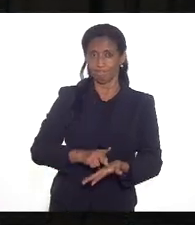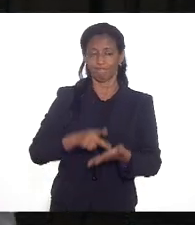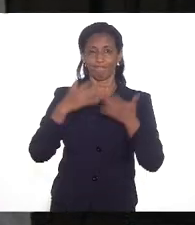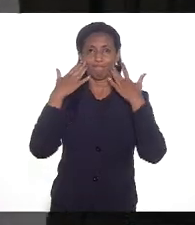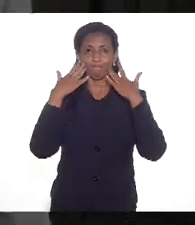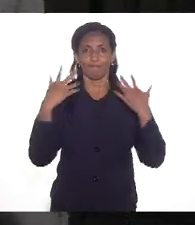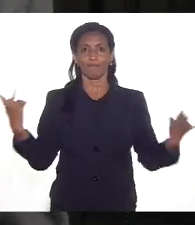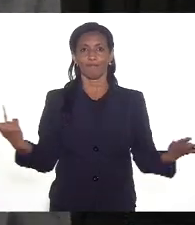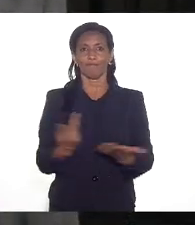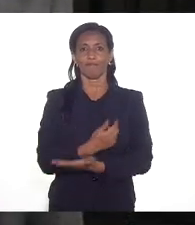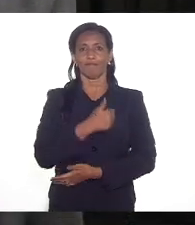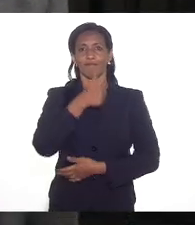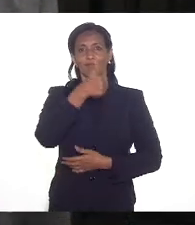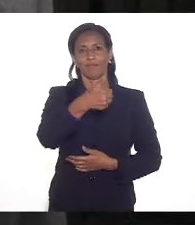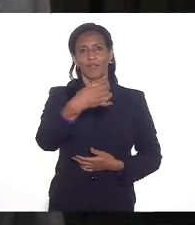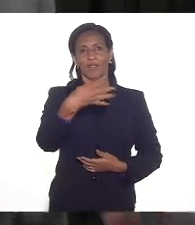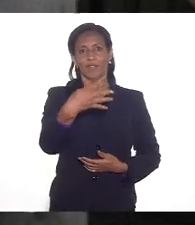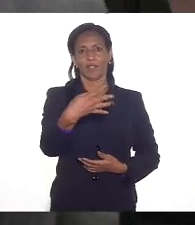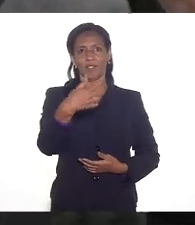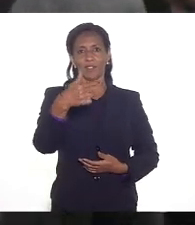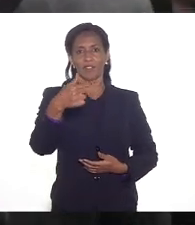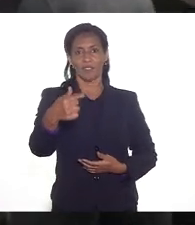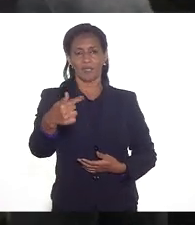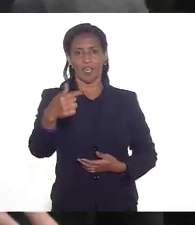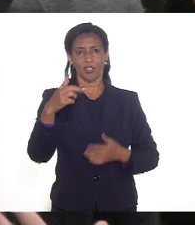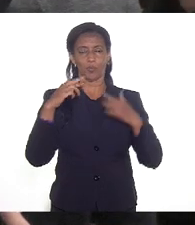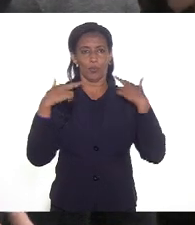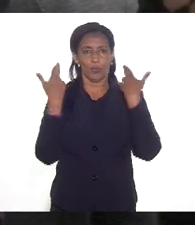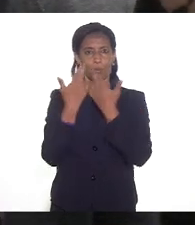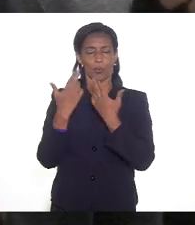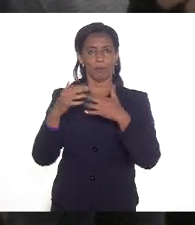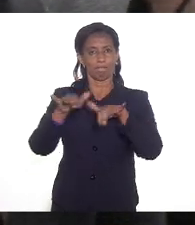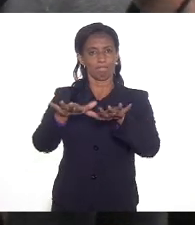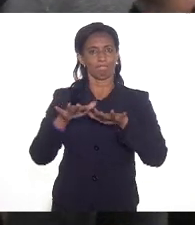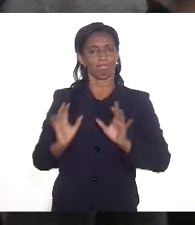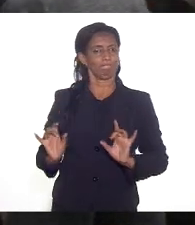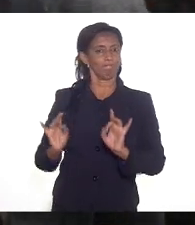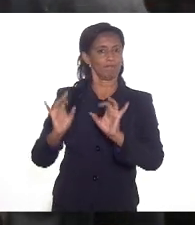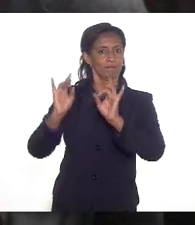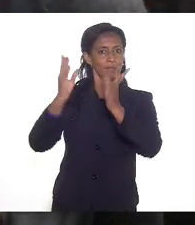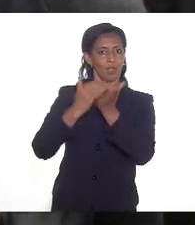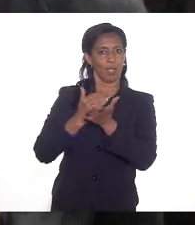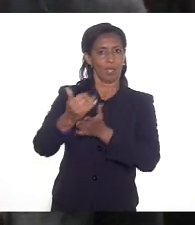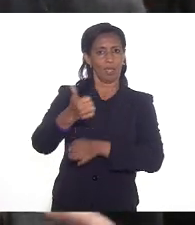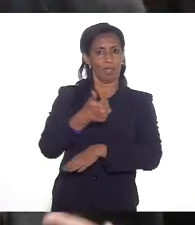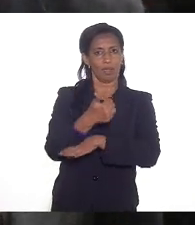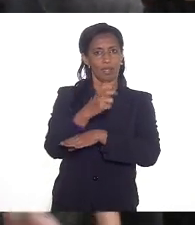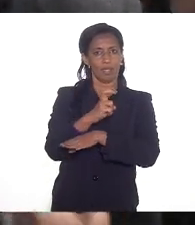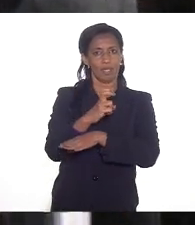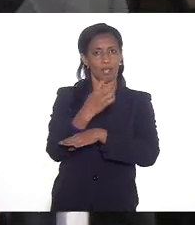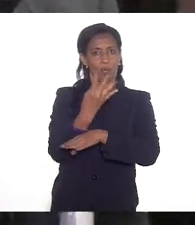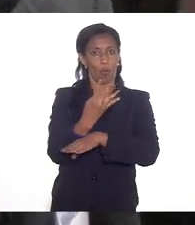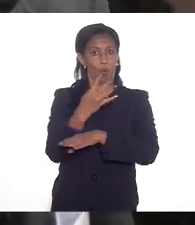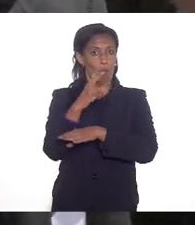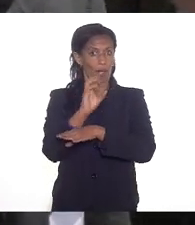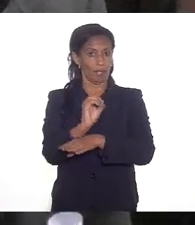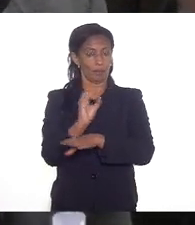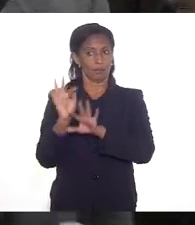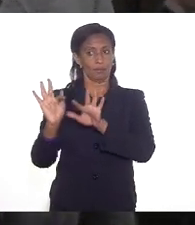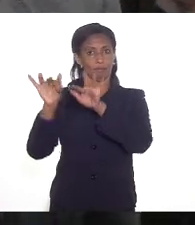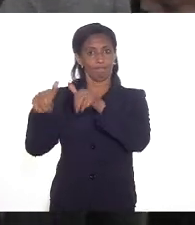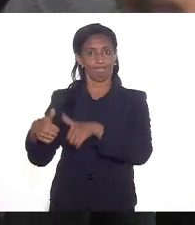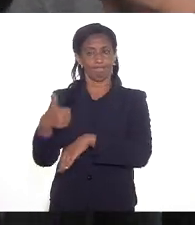exatidão ocorrido na 147ª sessão extraordinária que iniciada as 15:40